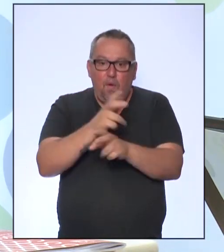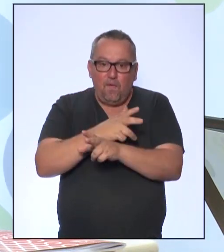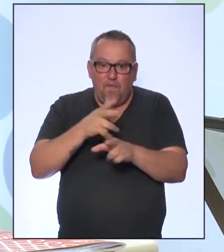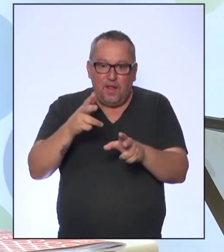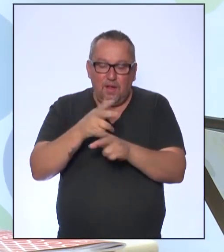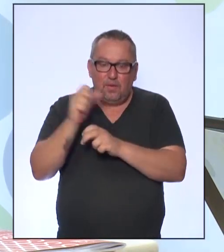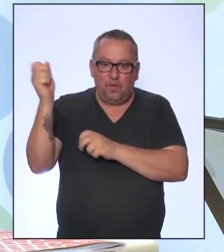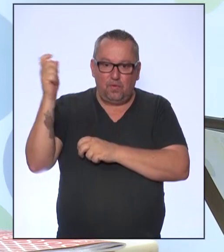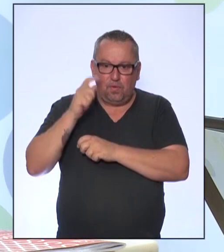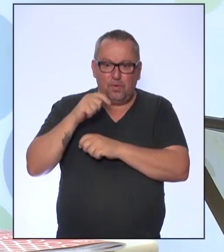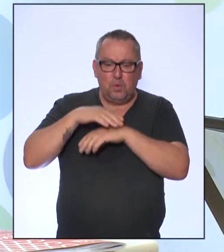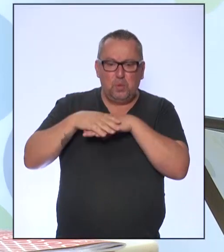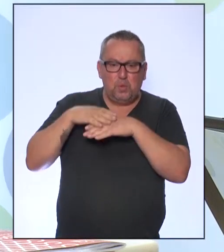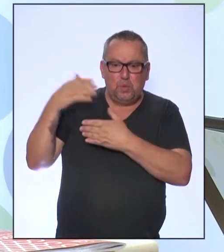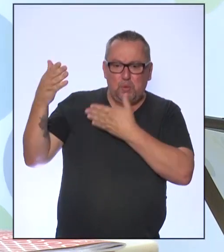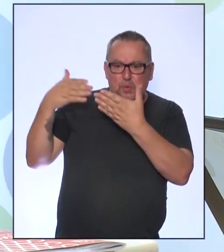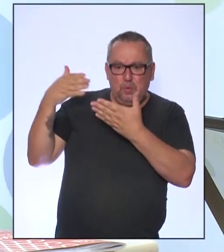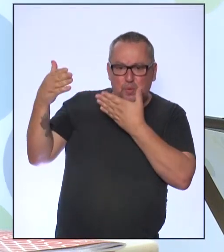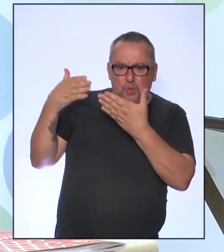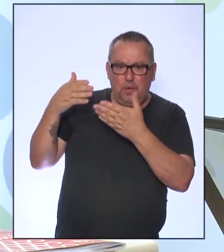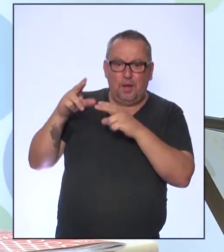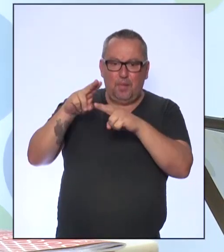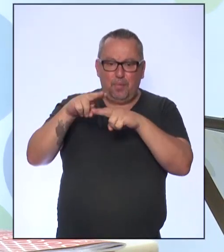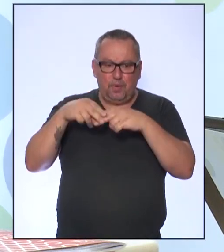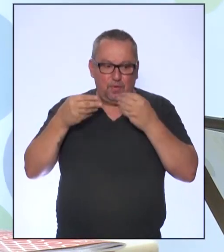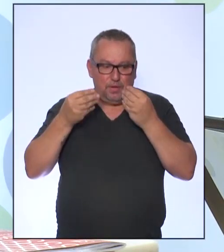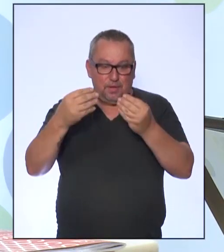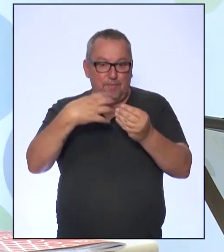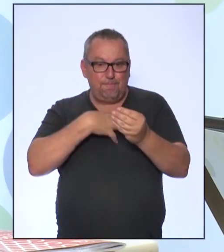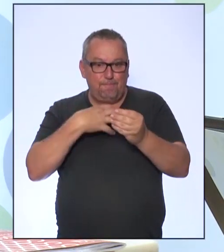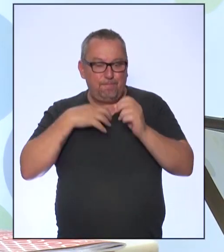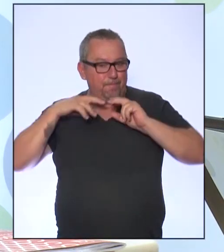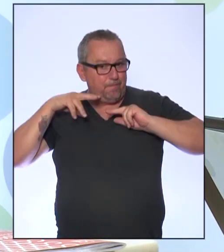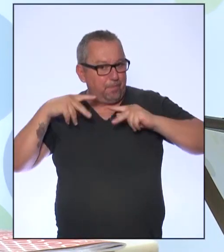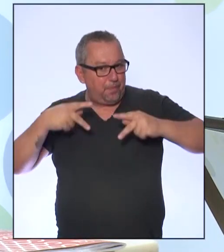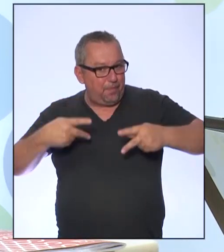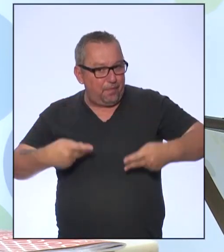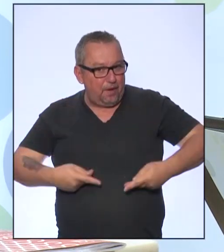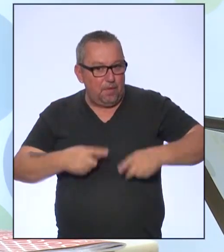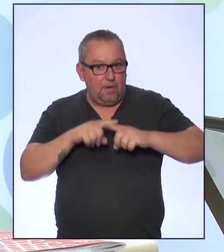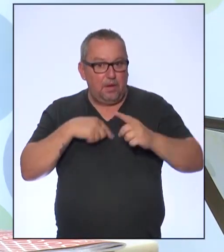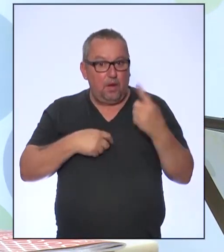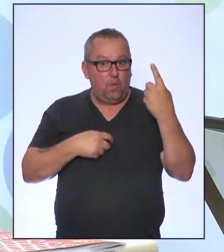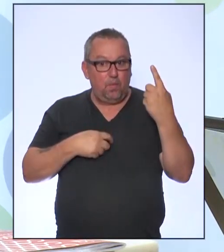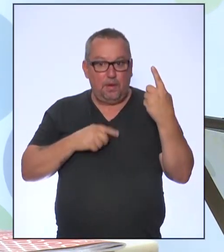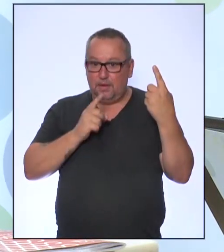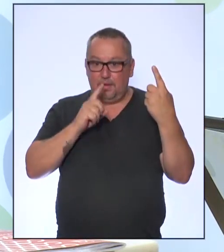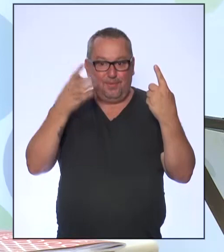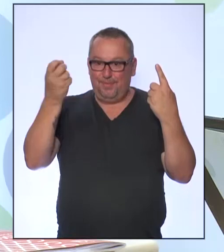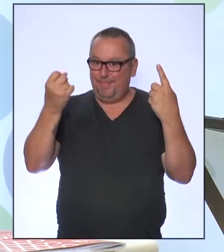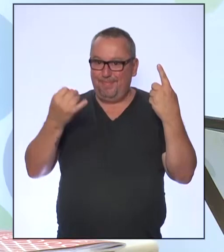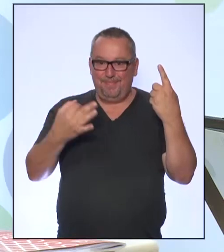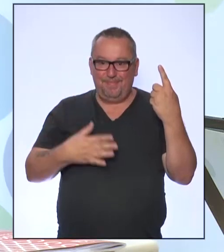tempo todo. Por isso que é a personificação. Mas tem uma figura que nós não explicamos. Qual é?